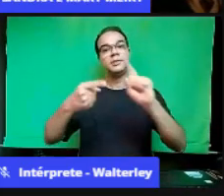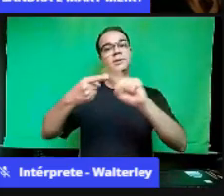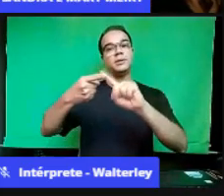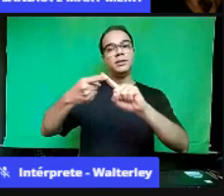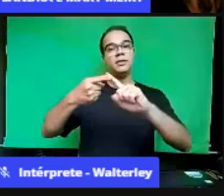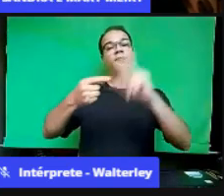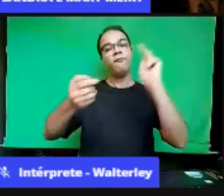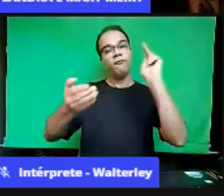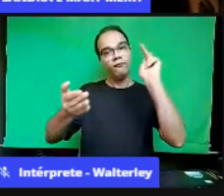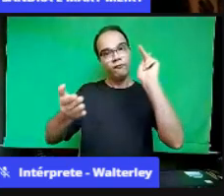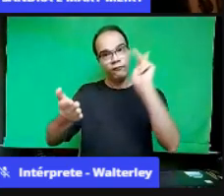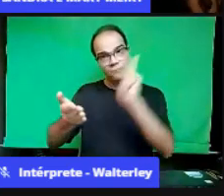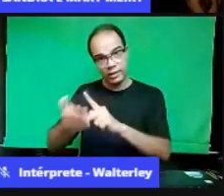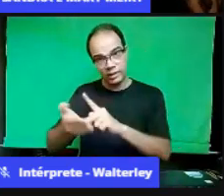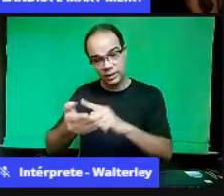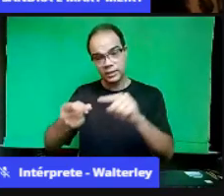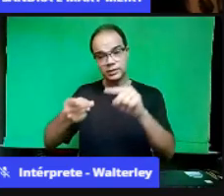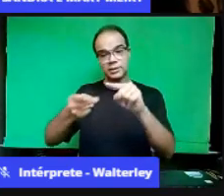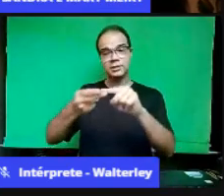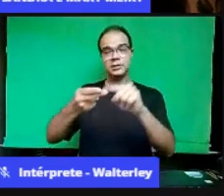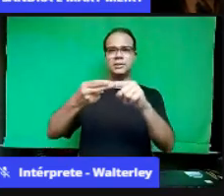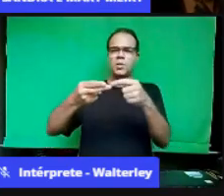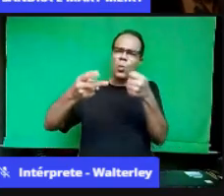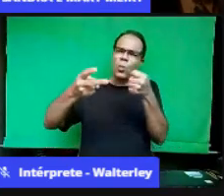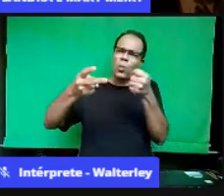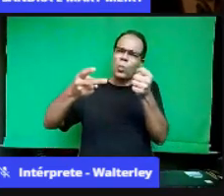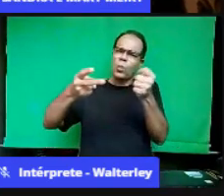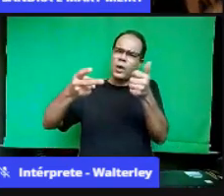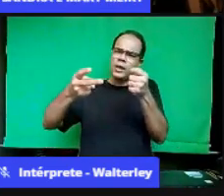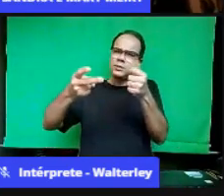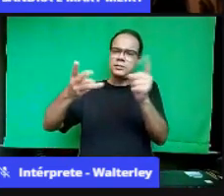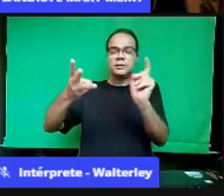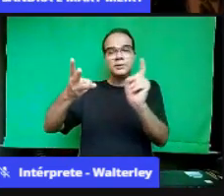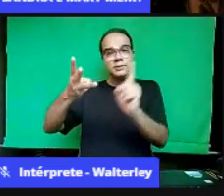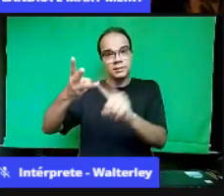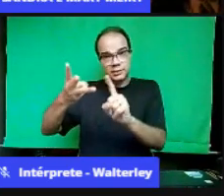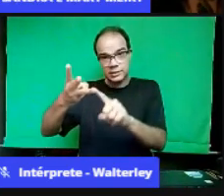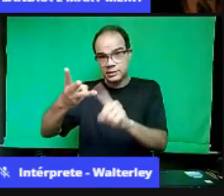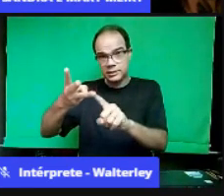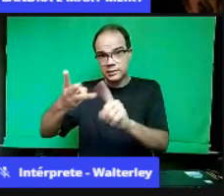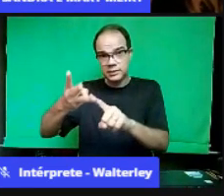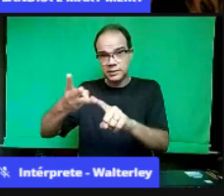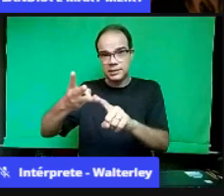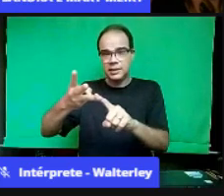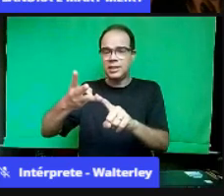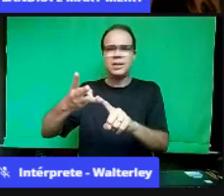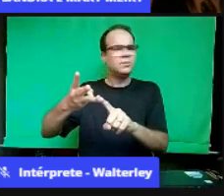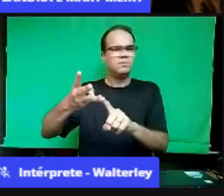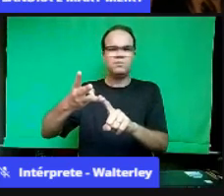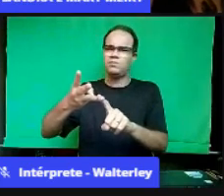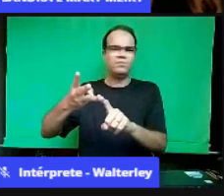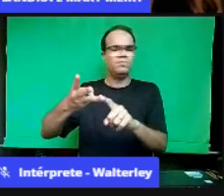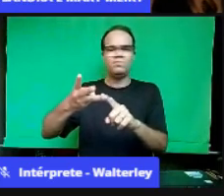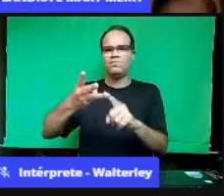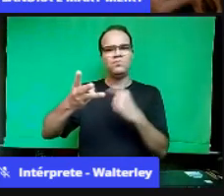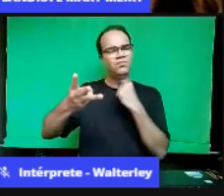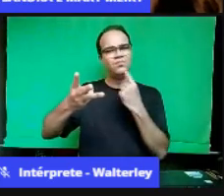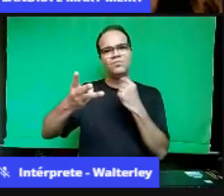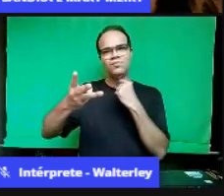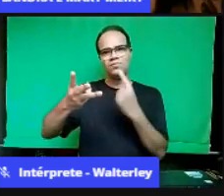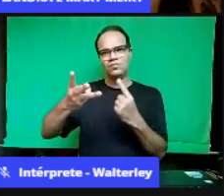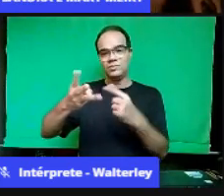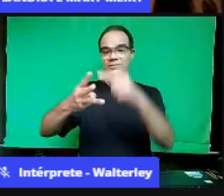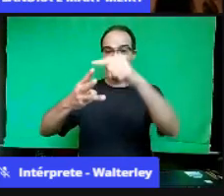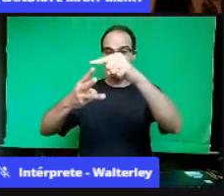real, o proximal e o último, que é o que ele ainda não adquiriu, né?